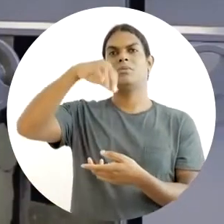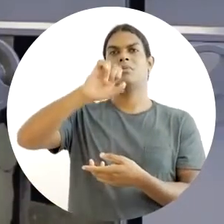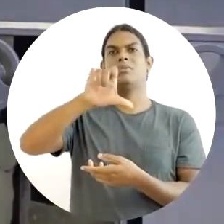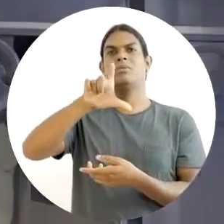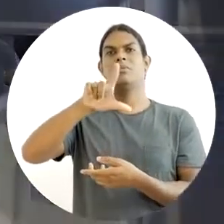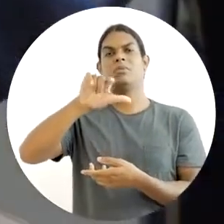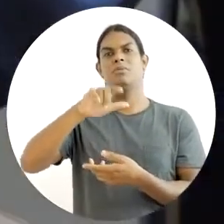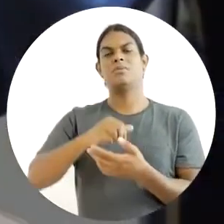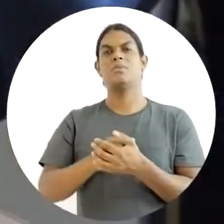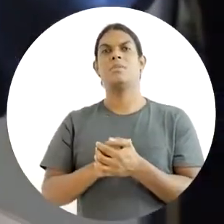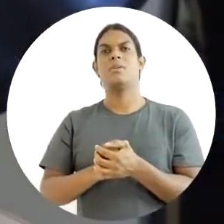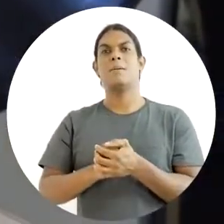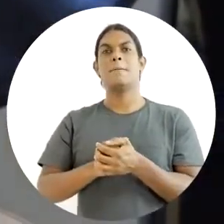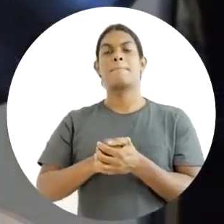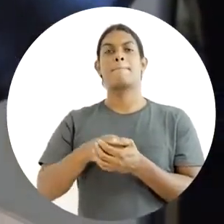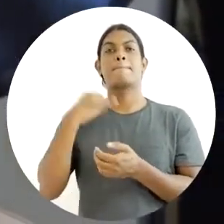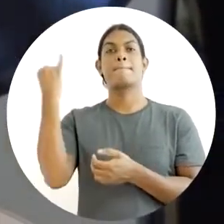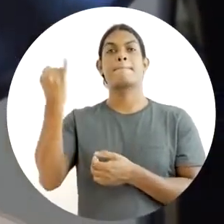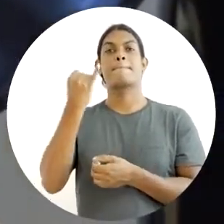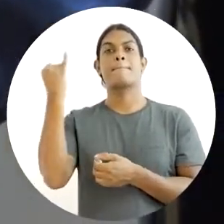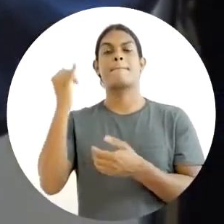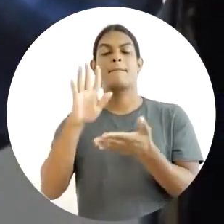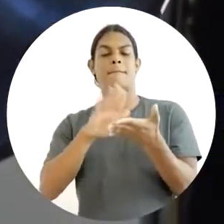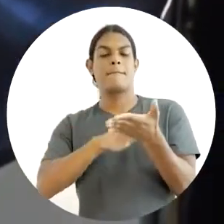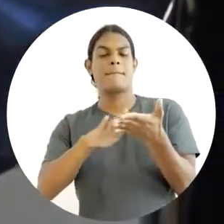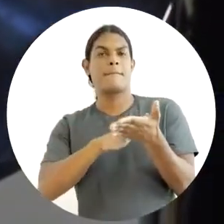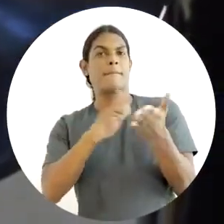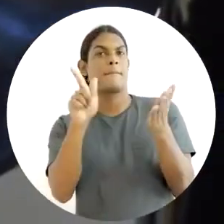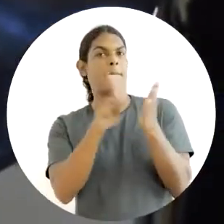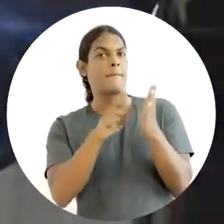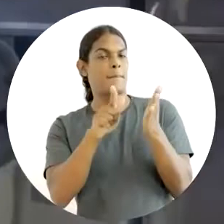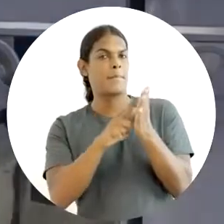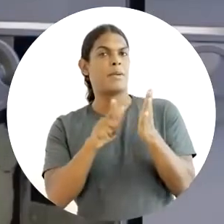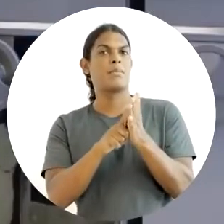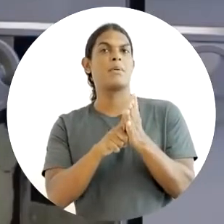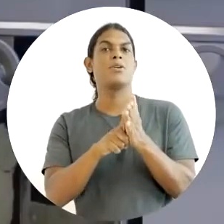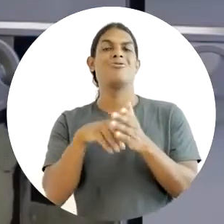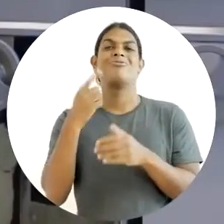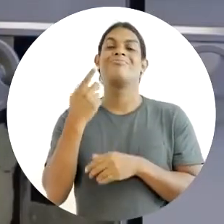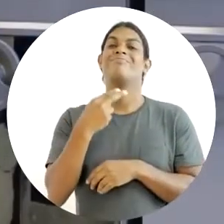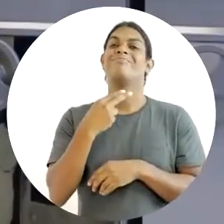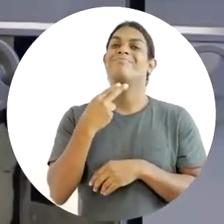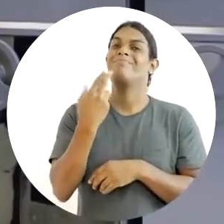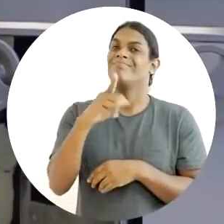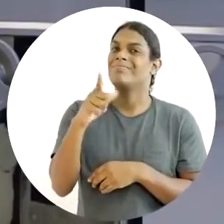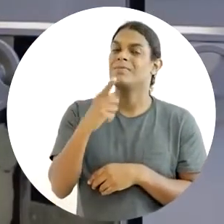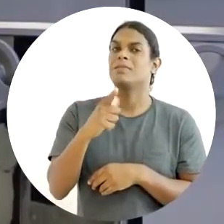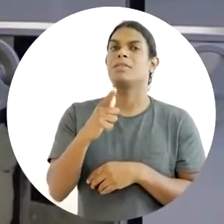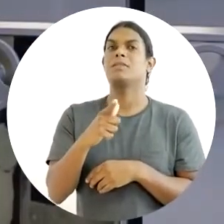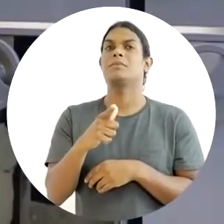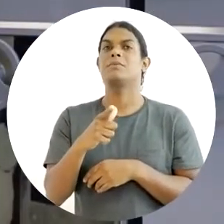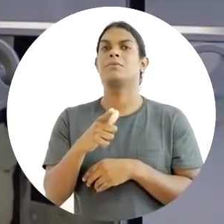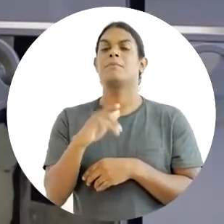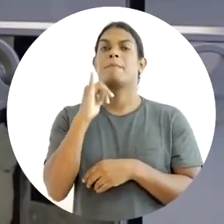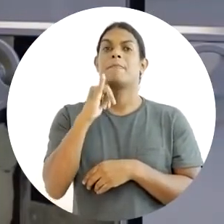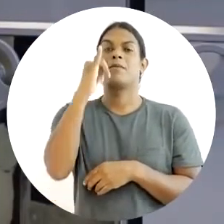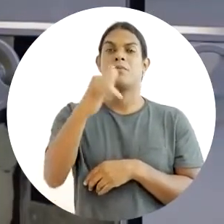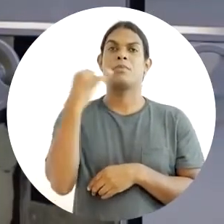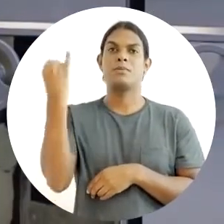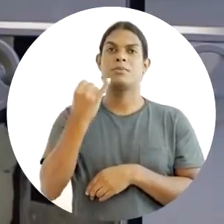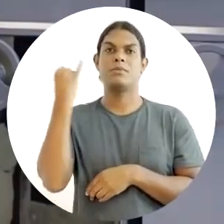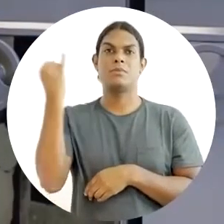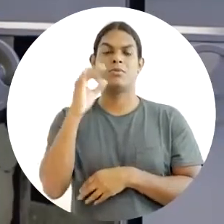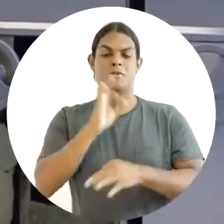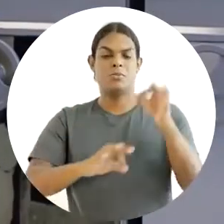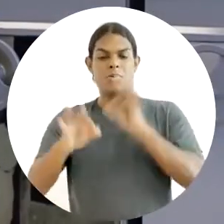informação é a etiqueta. Quando nós não temos dados relevantes para catalogar na